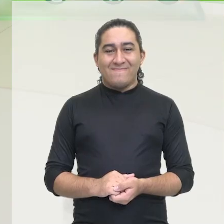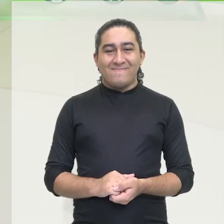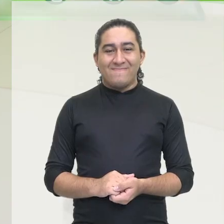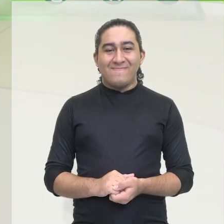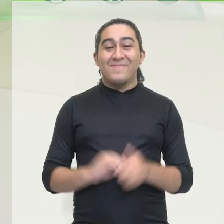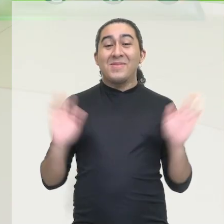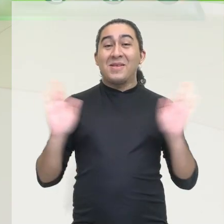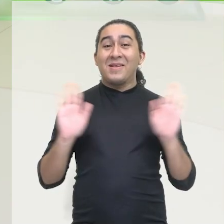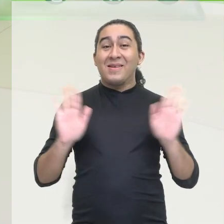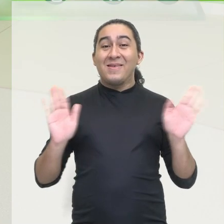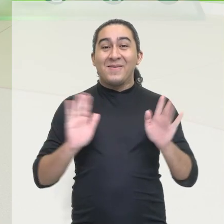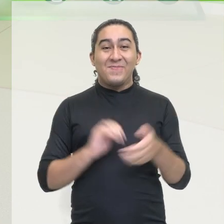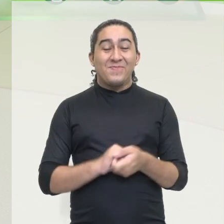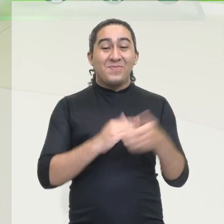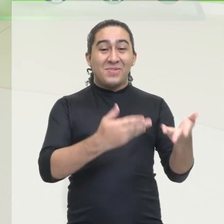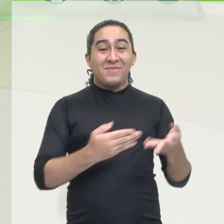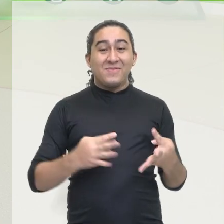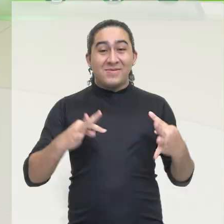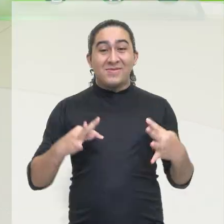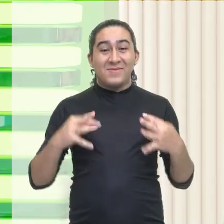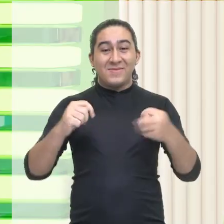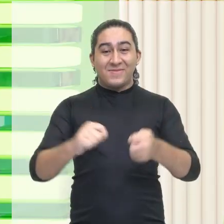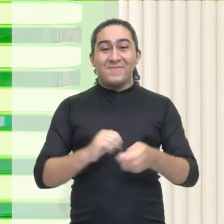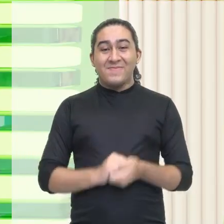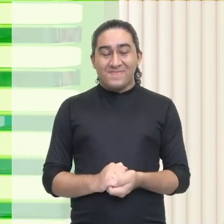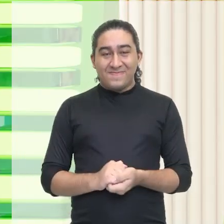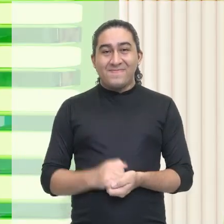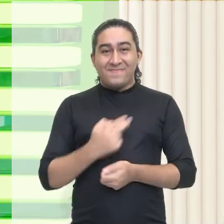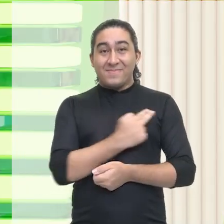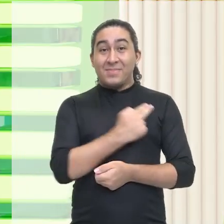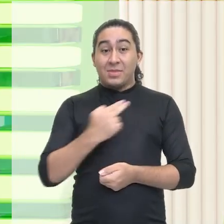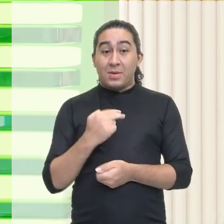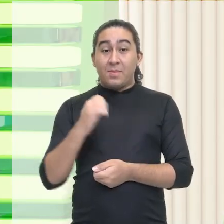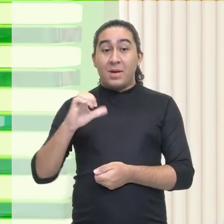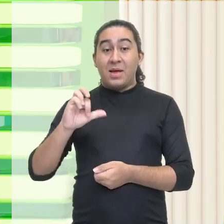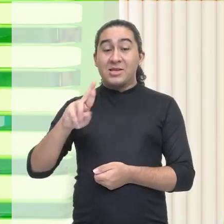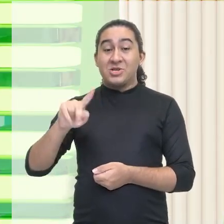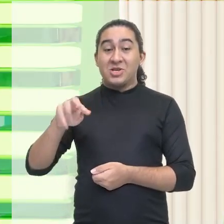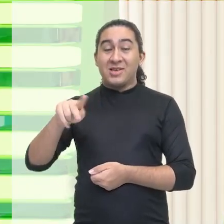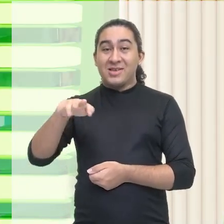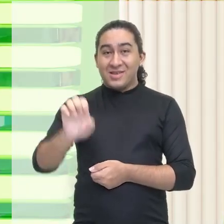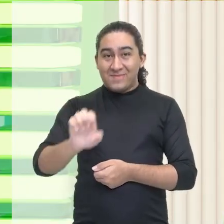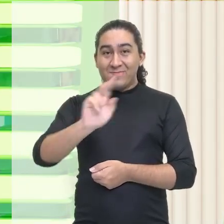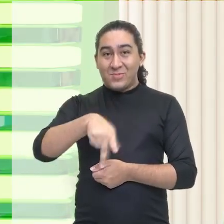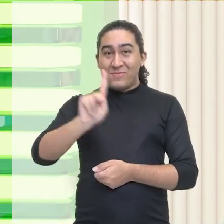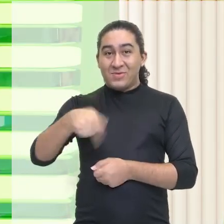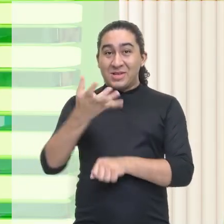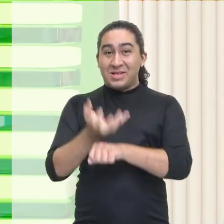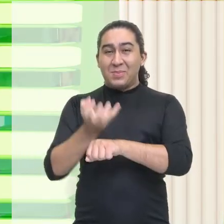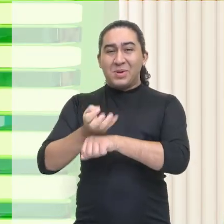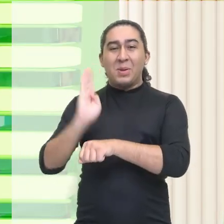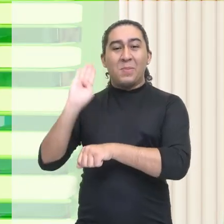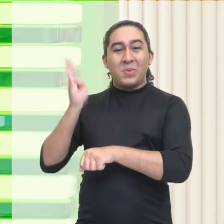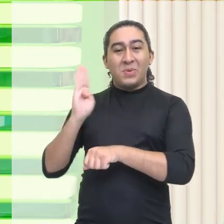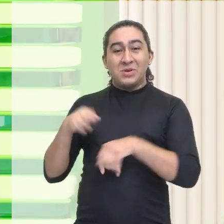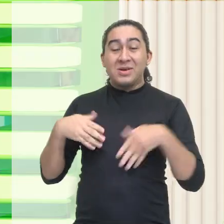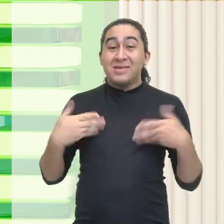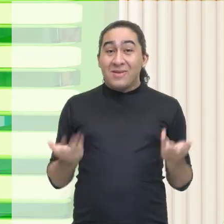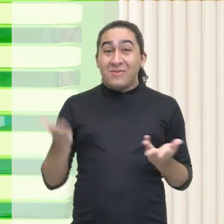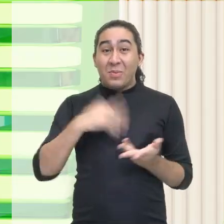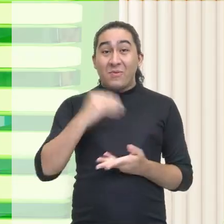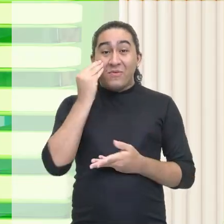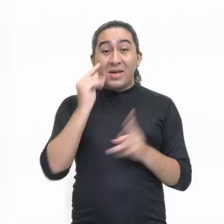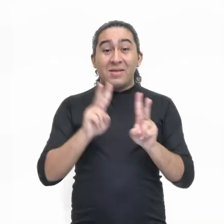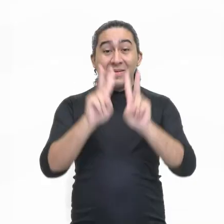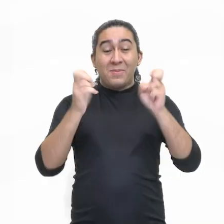Olá, como vão todos? Sejam muito bem-vindos. Eu sou a professora Cristiane Oliveira, sua professora de Biologia, e vamos conhecer a